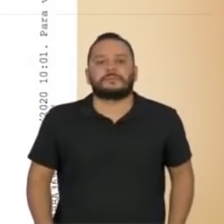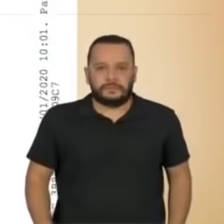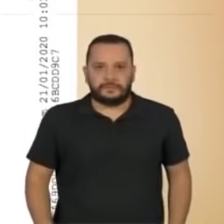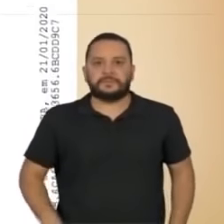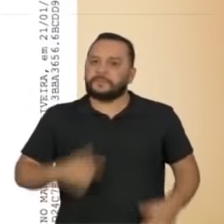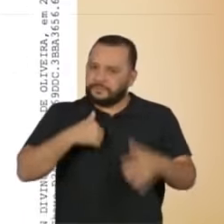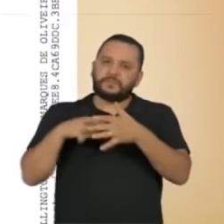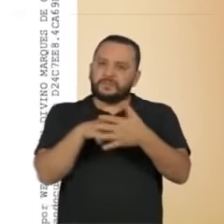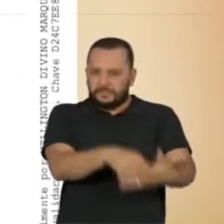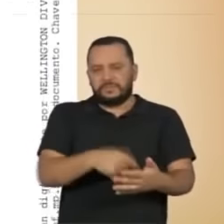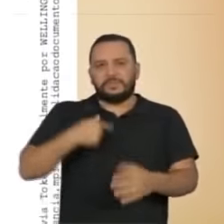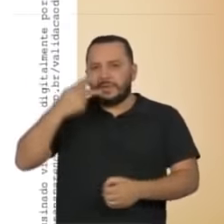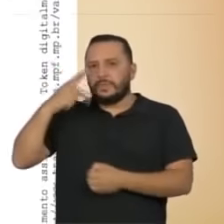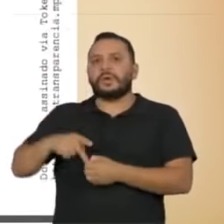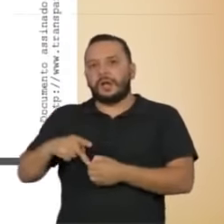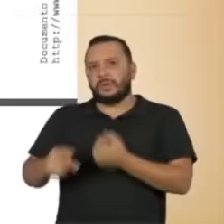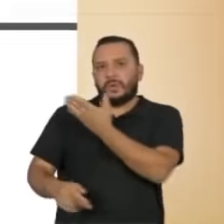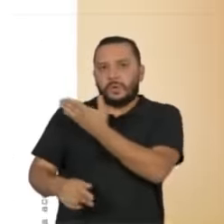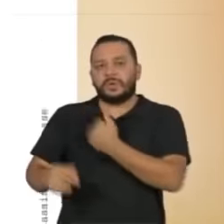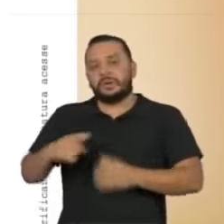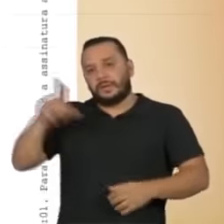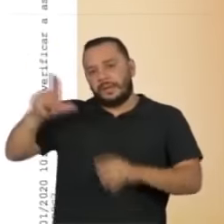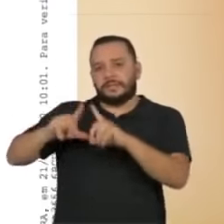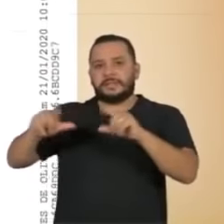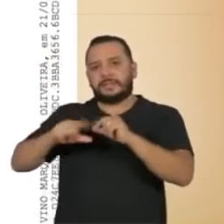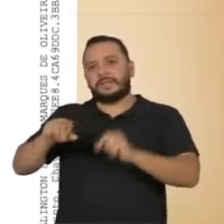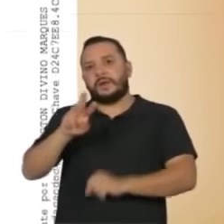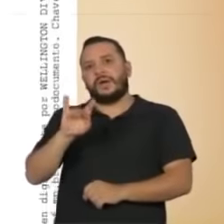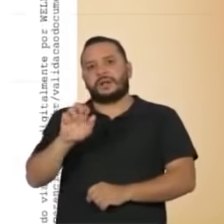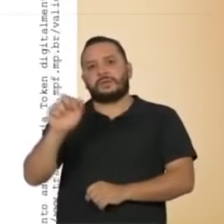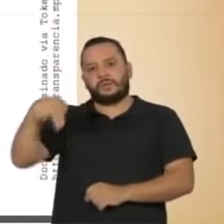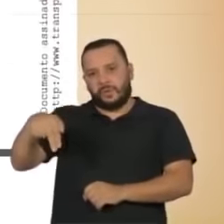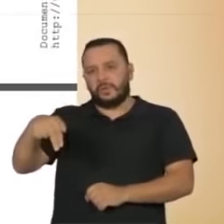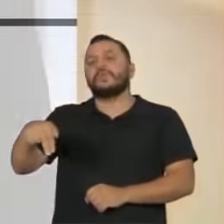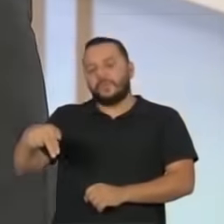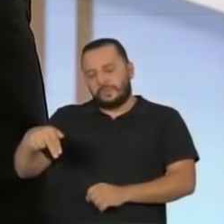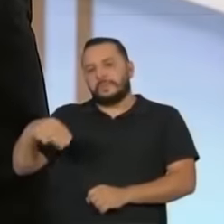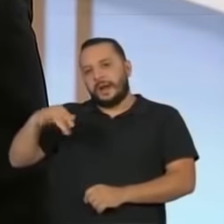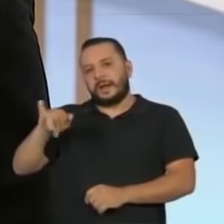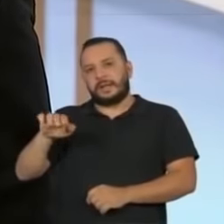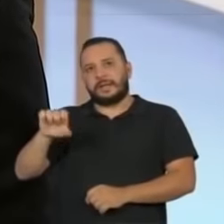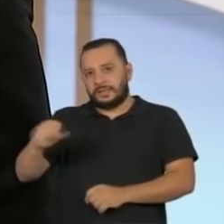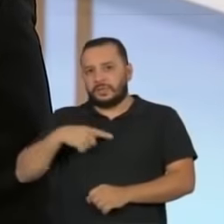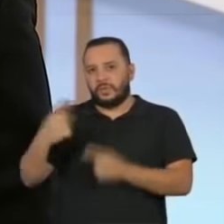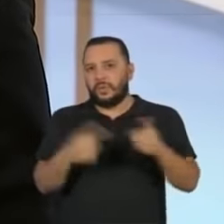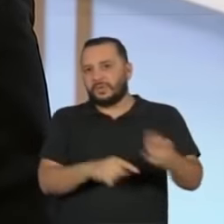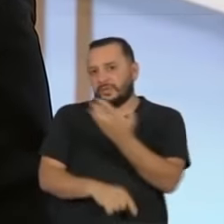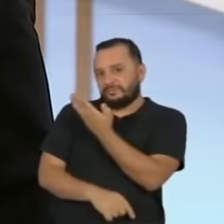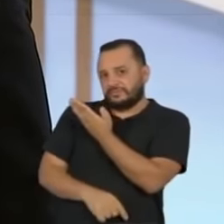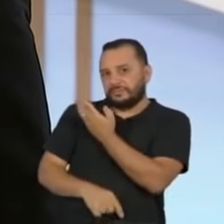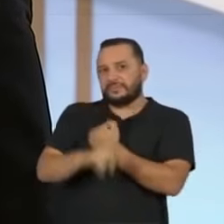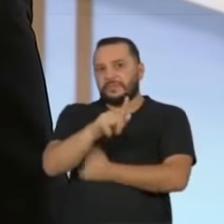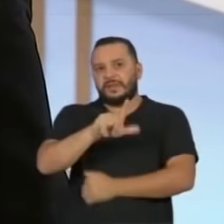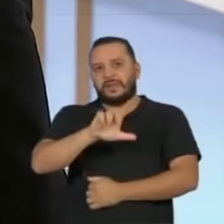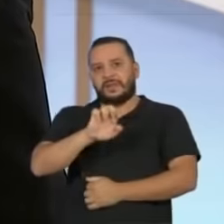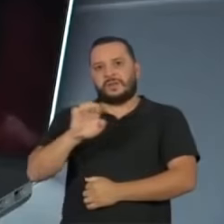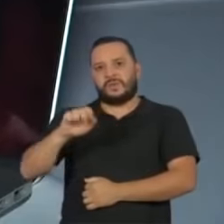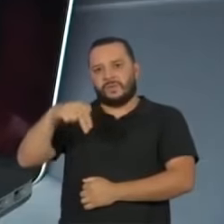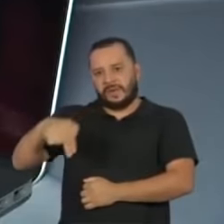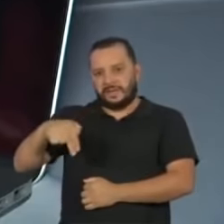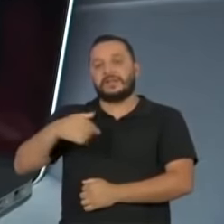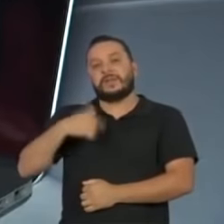apresentada pelo procurador da República em Brasília, Wellington Divino Marques de Oliveira, contra Glenn Greenwald e outras 6